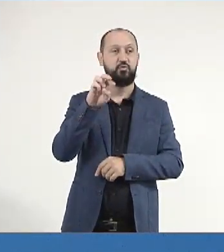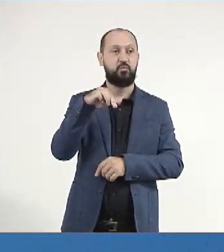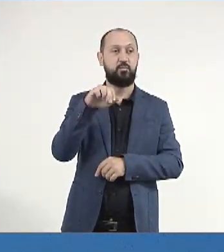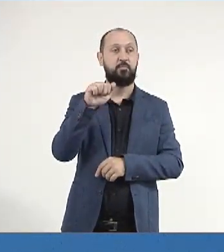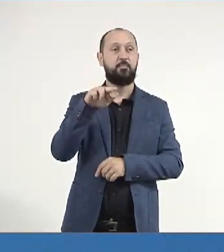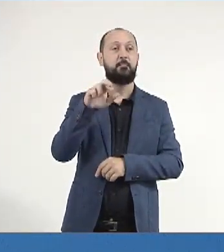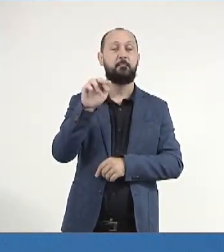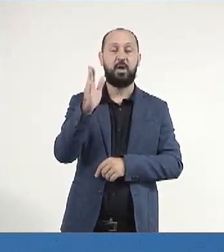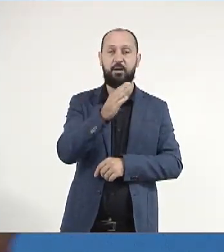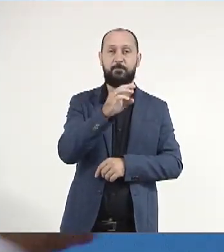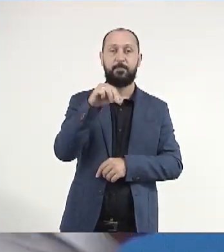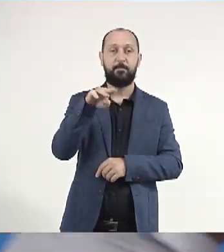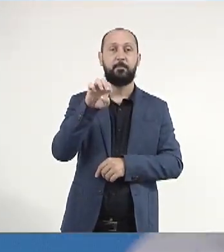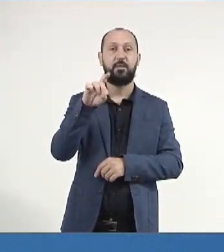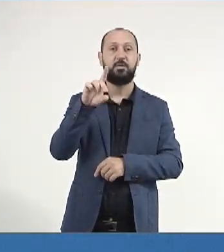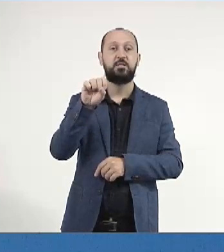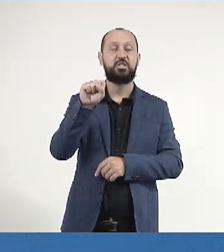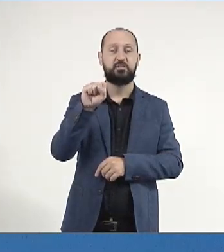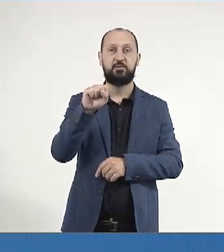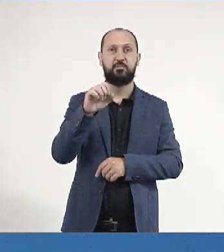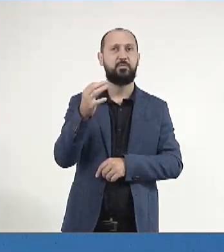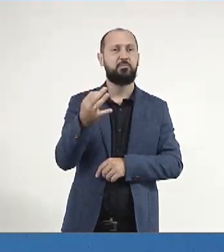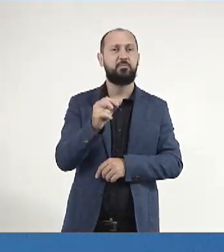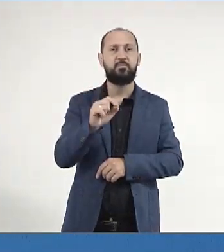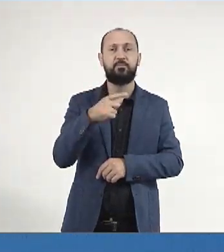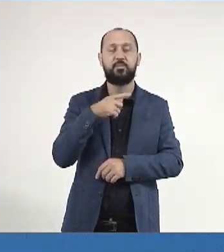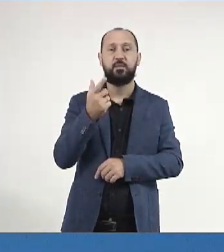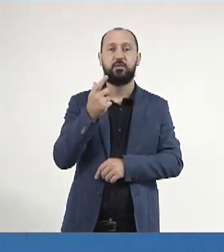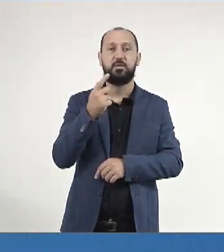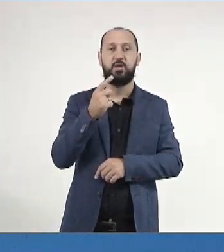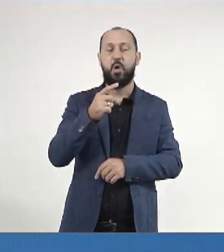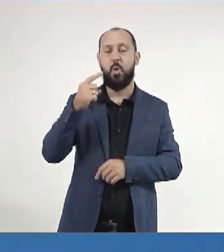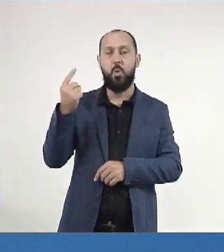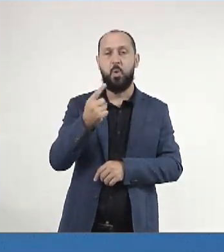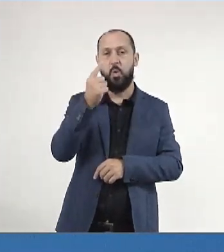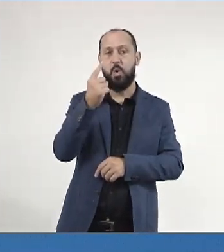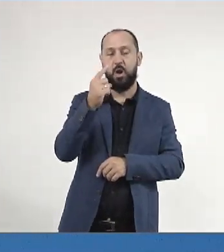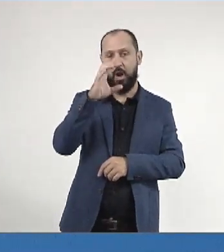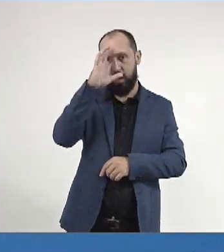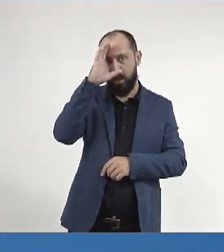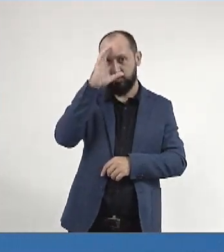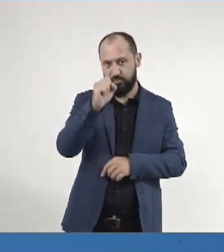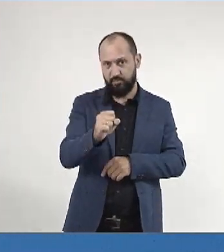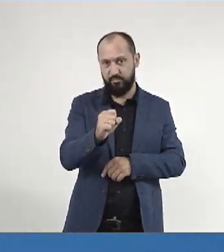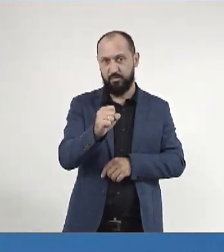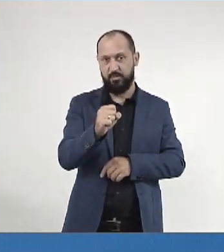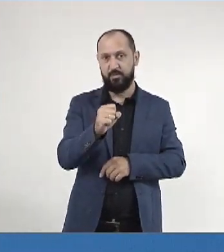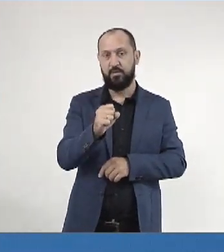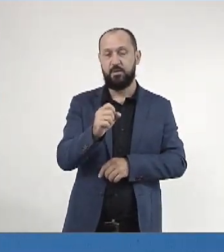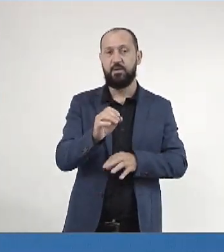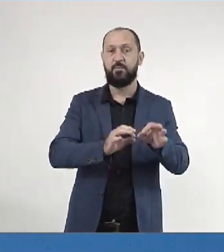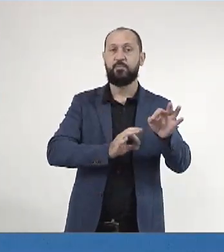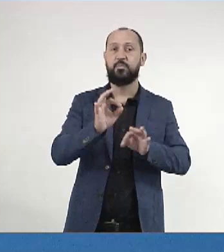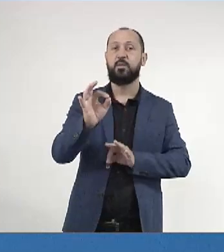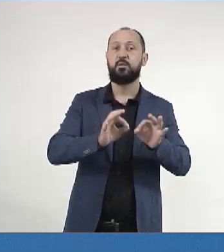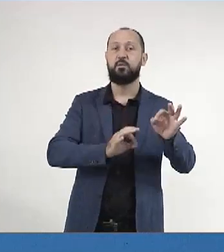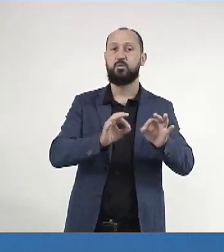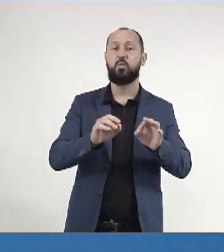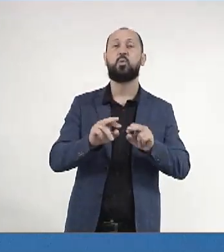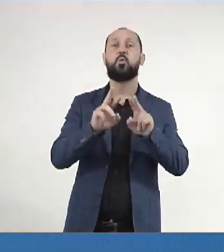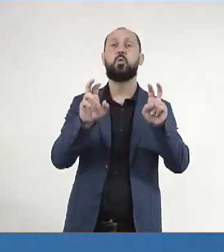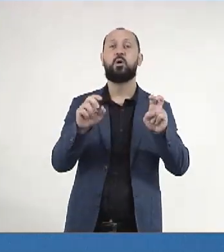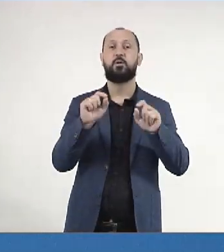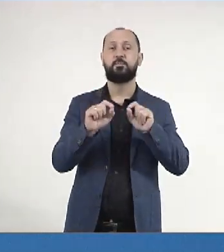categoria impressionante. Ao invés de monocraticamente tomar uma decisão para encaminhar, enfim, a